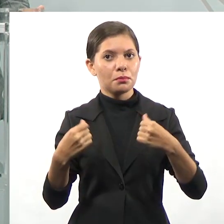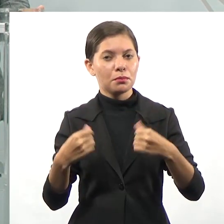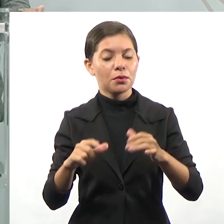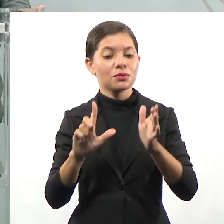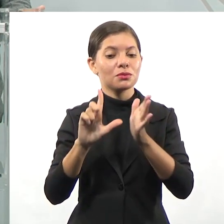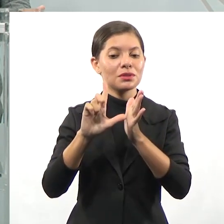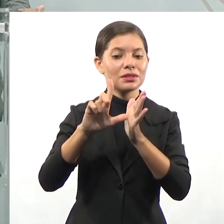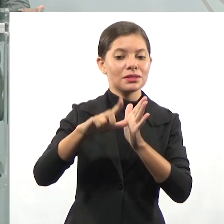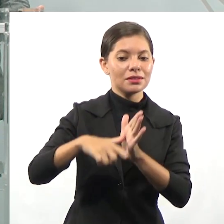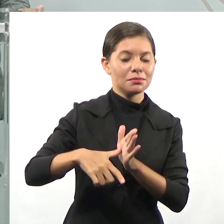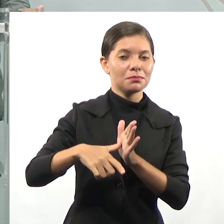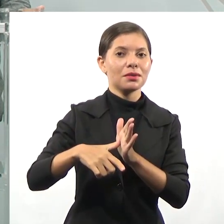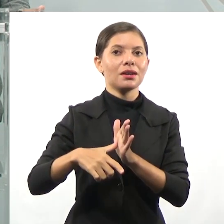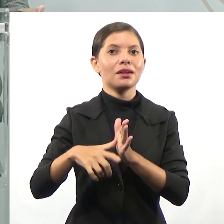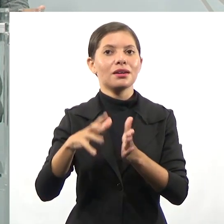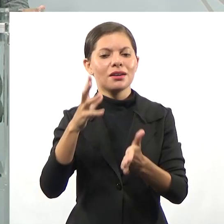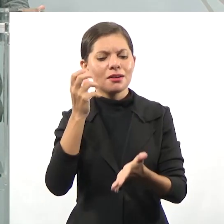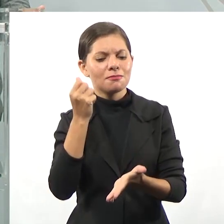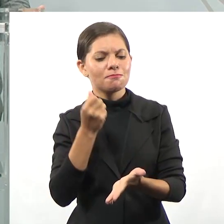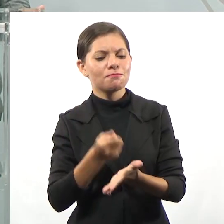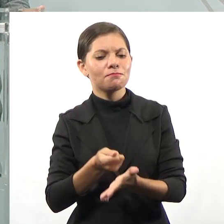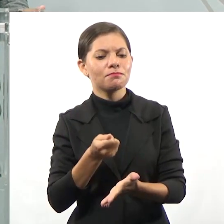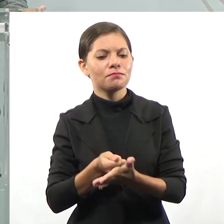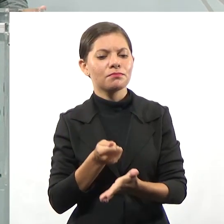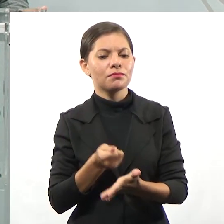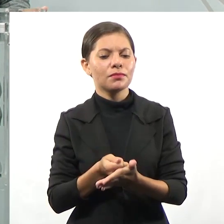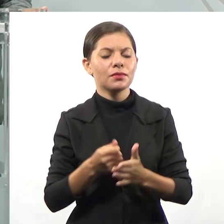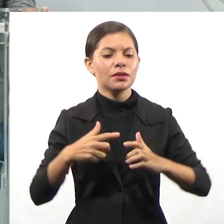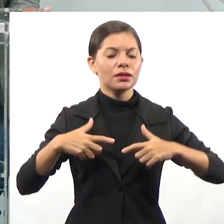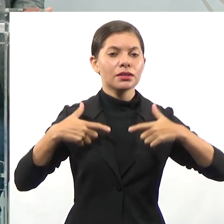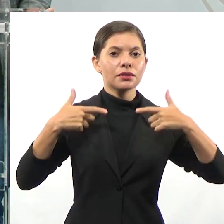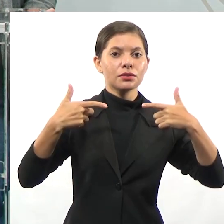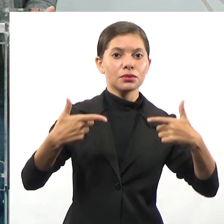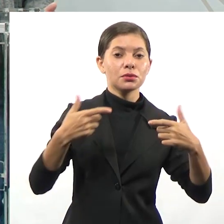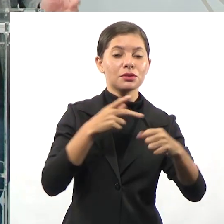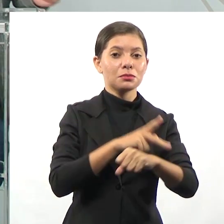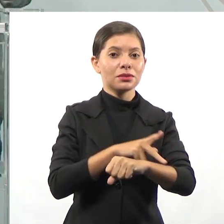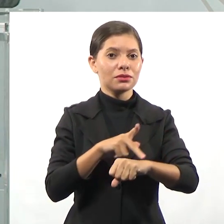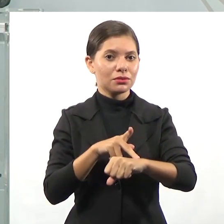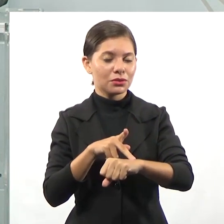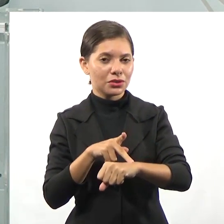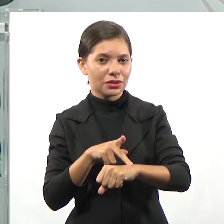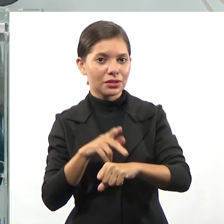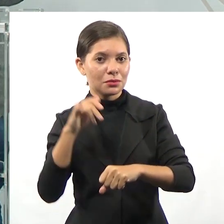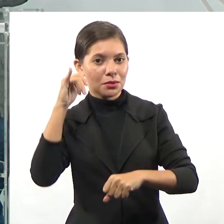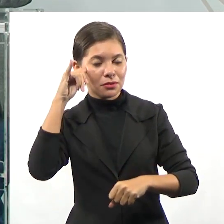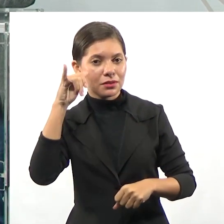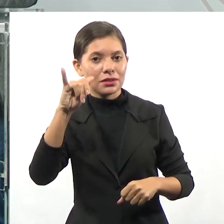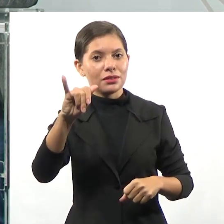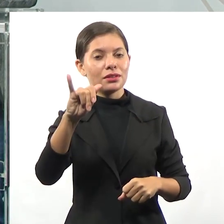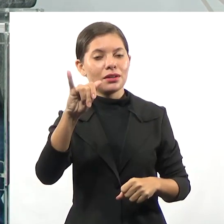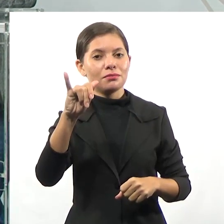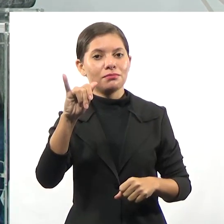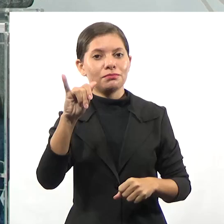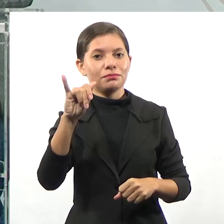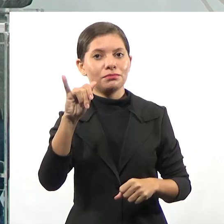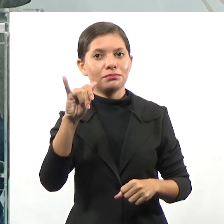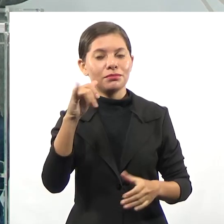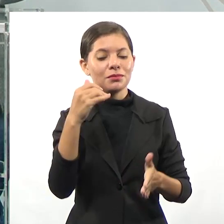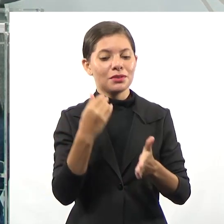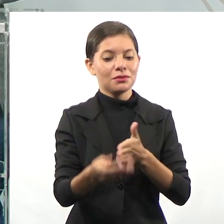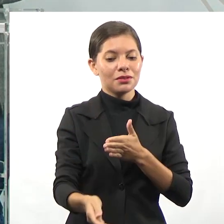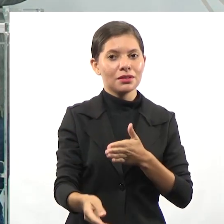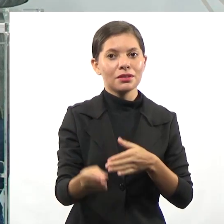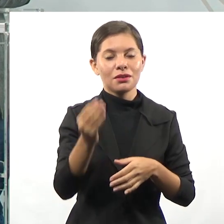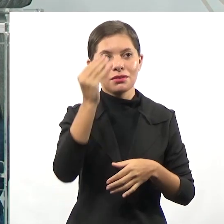evitar que isso ocorra, por exemplo, uma reprovação ou evasão. Então, a mineração de dados pode ser utilizado, por exemplo, para predição de evasão,